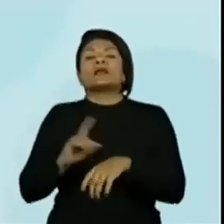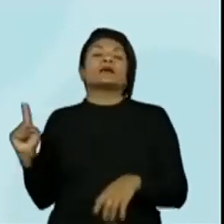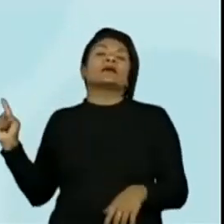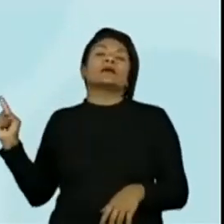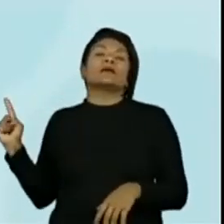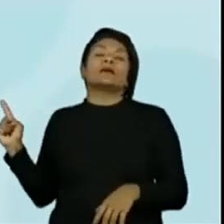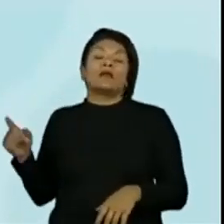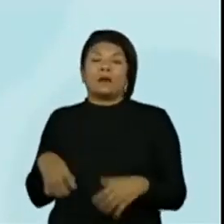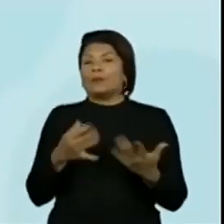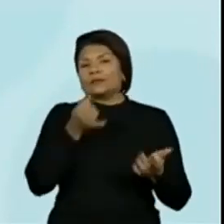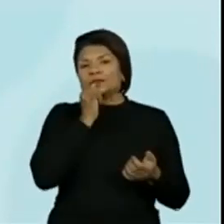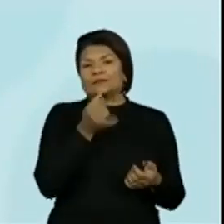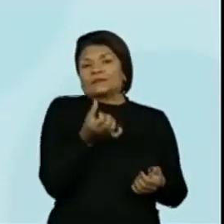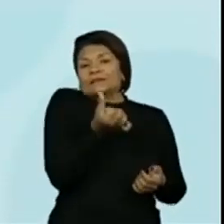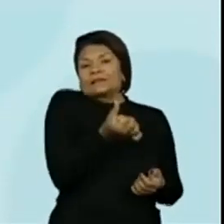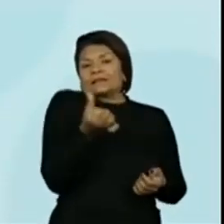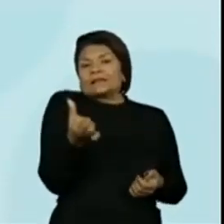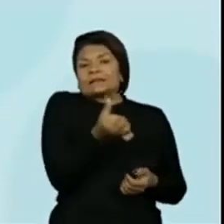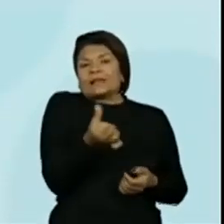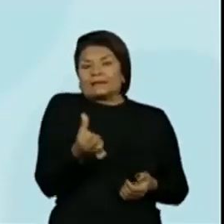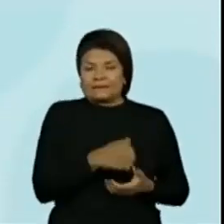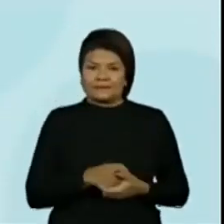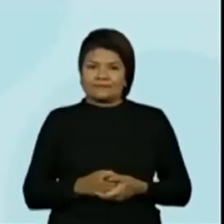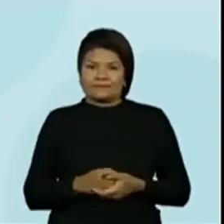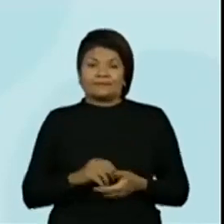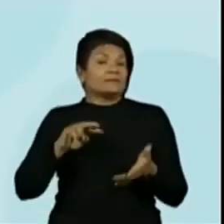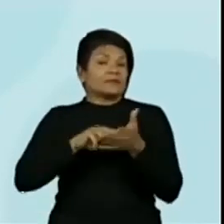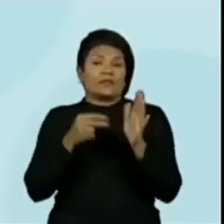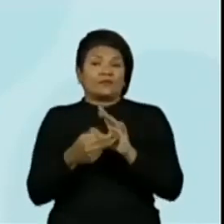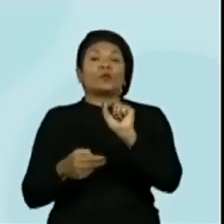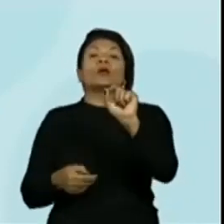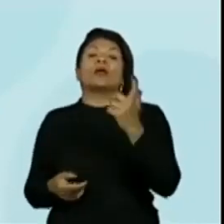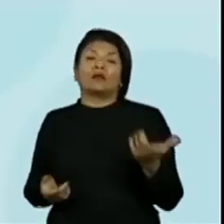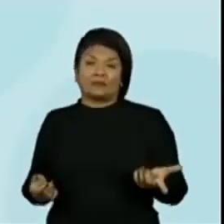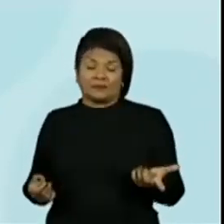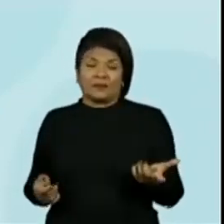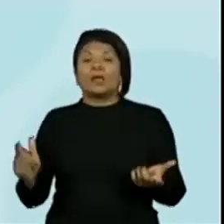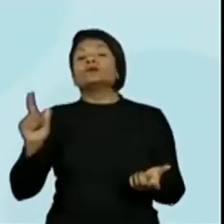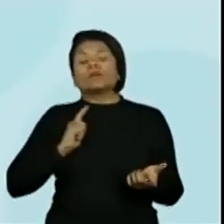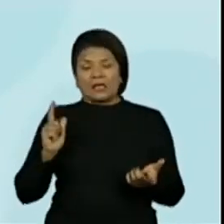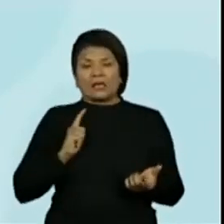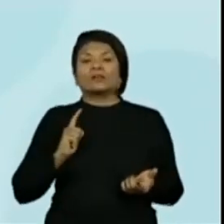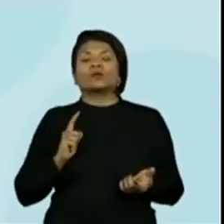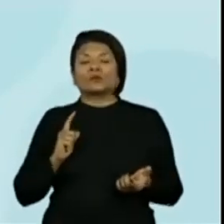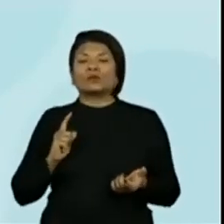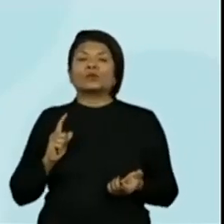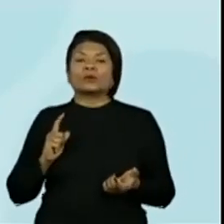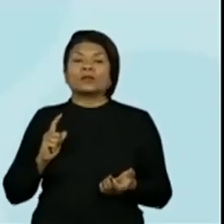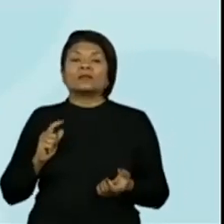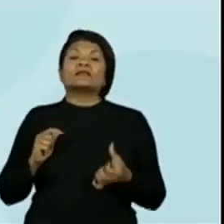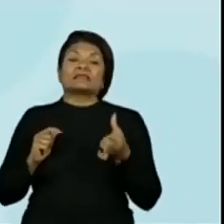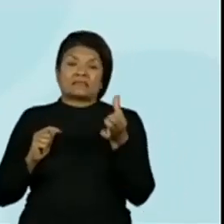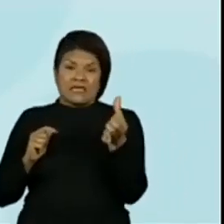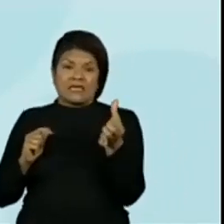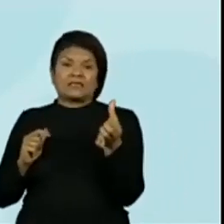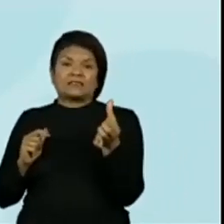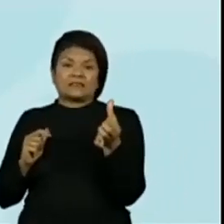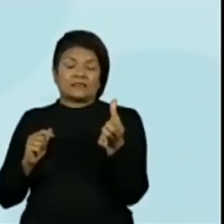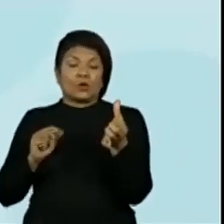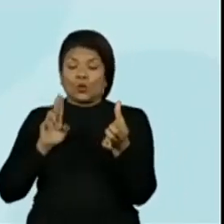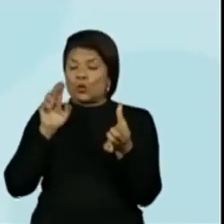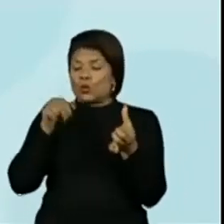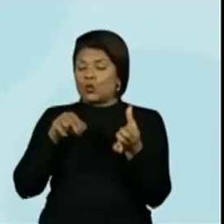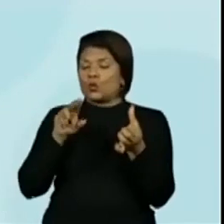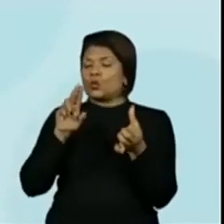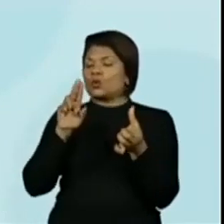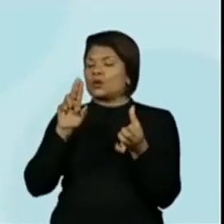são 66? Isso significa o quê, pessoal? Que eu tenho 6